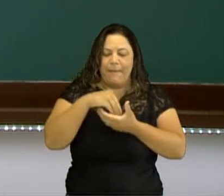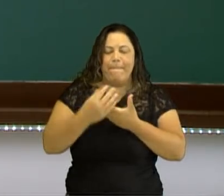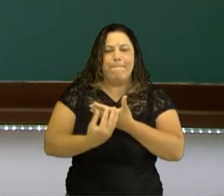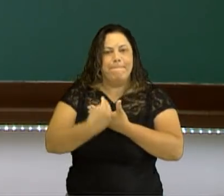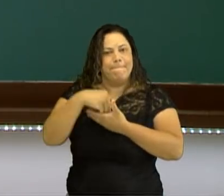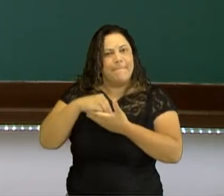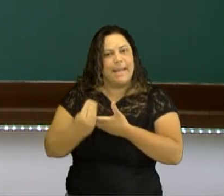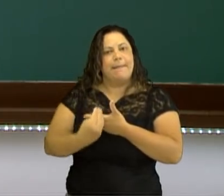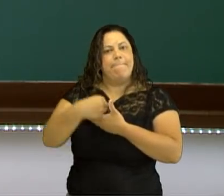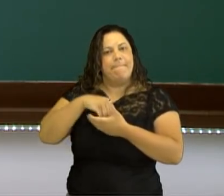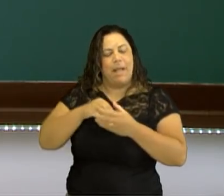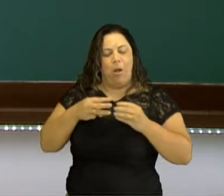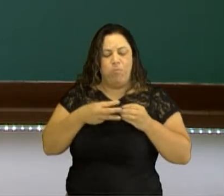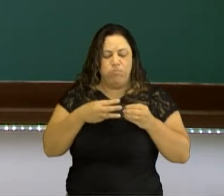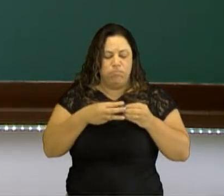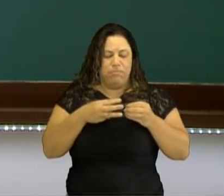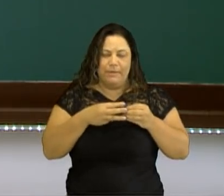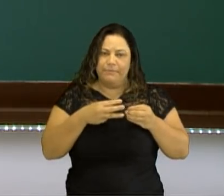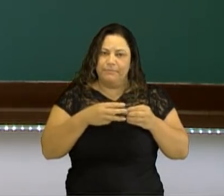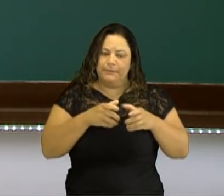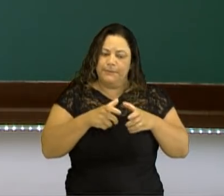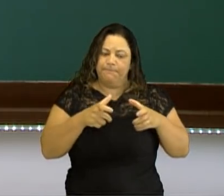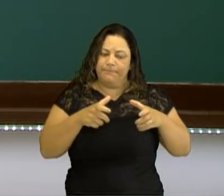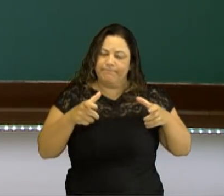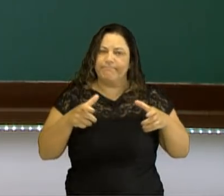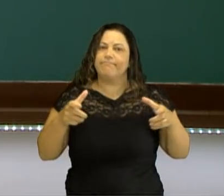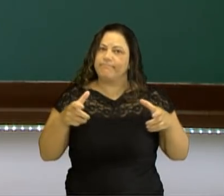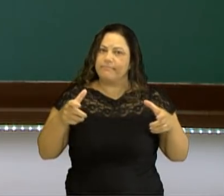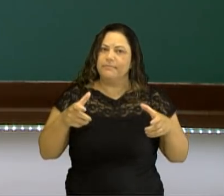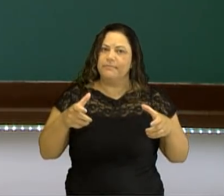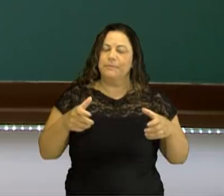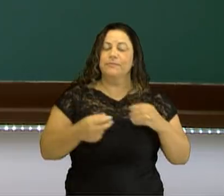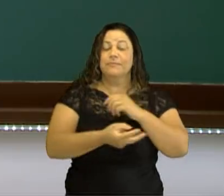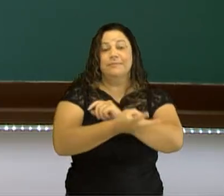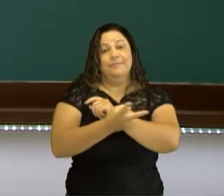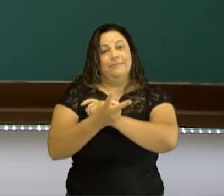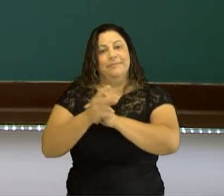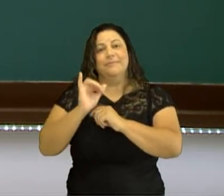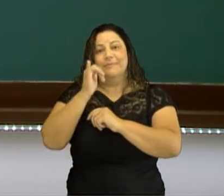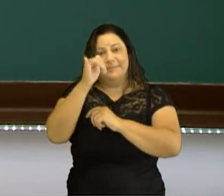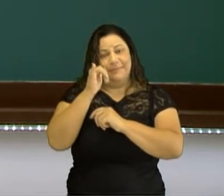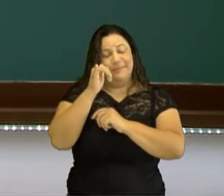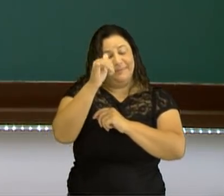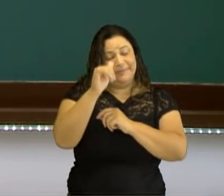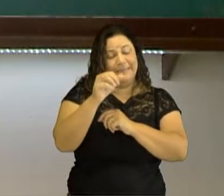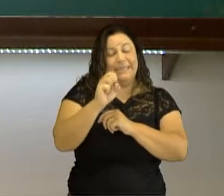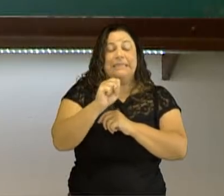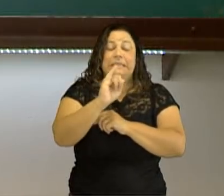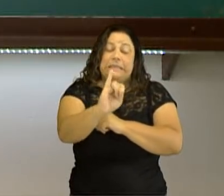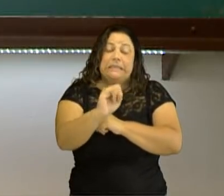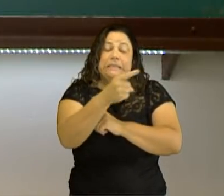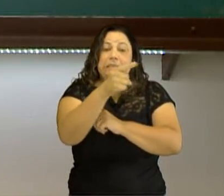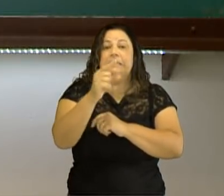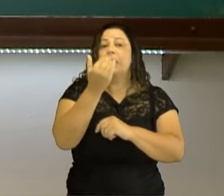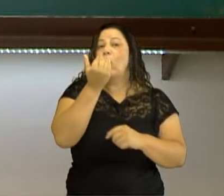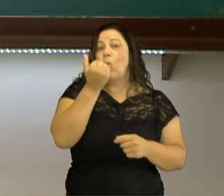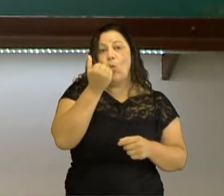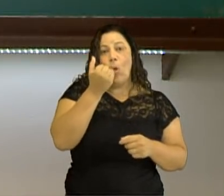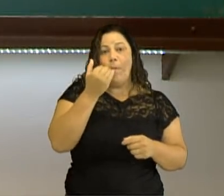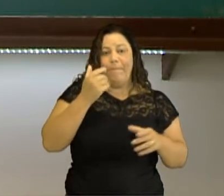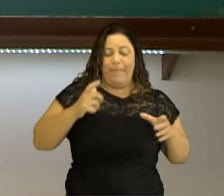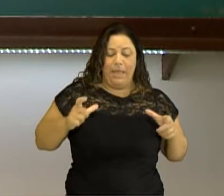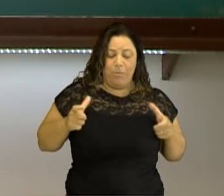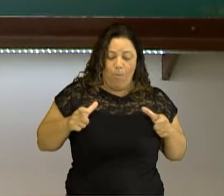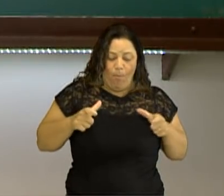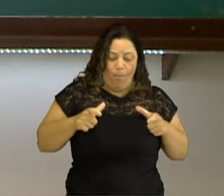ali. E aí, como a gente viu, é uma reserva energética. Se a pessoa ficar sem comer, o corpo vai começar a